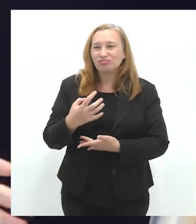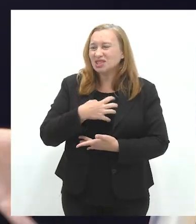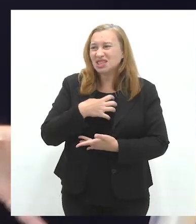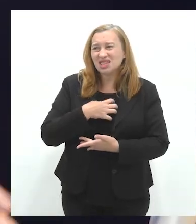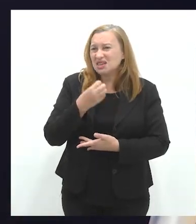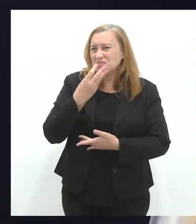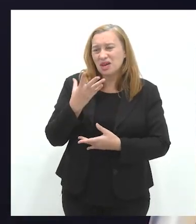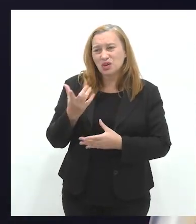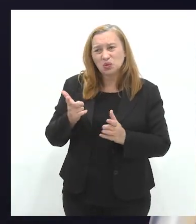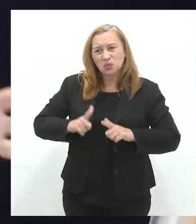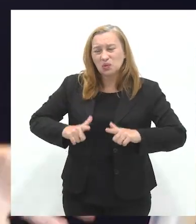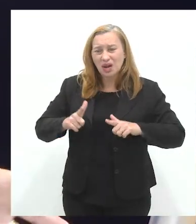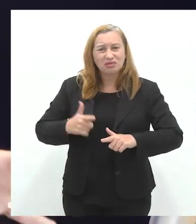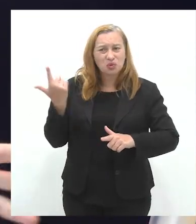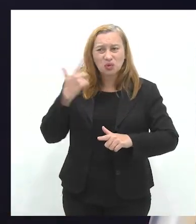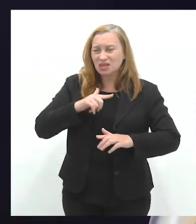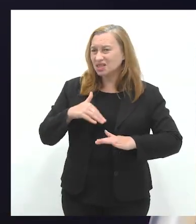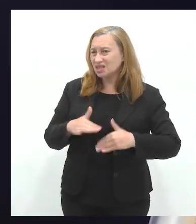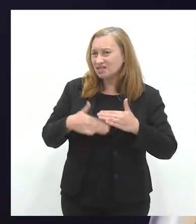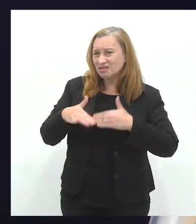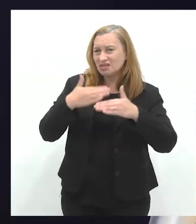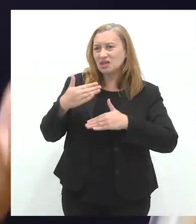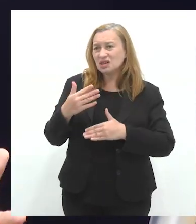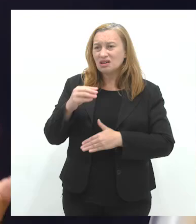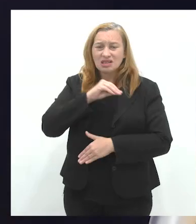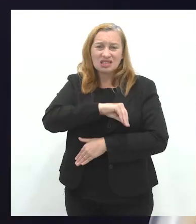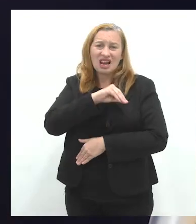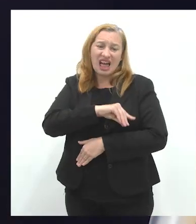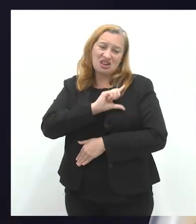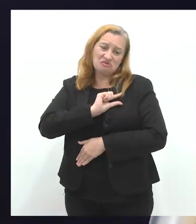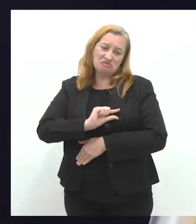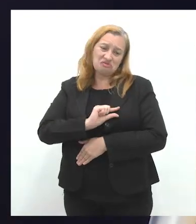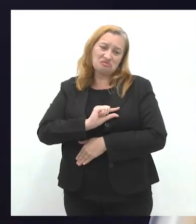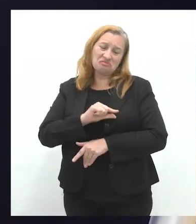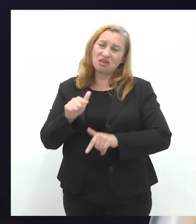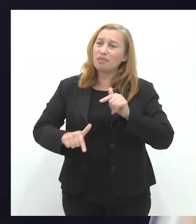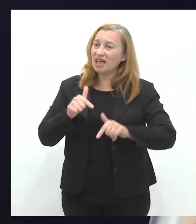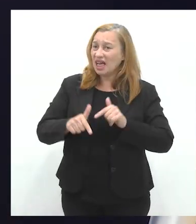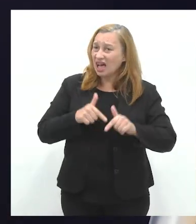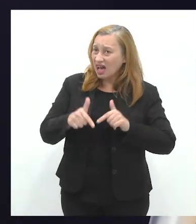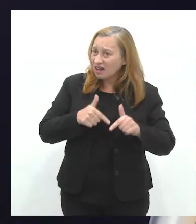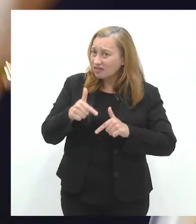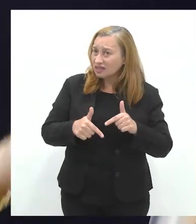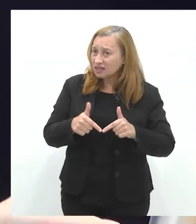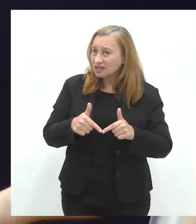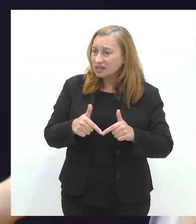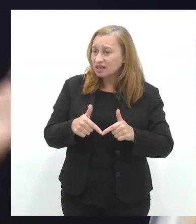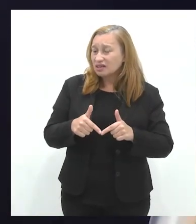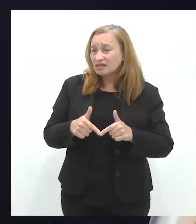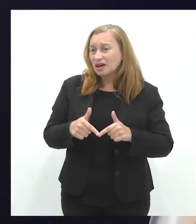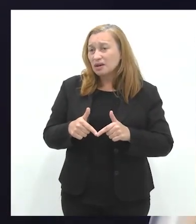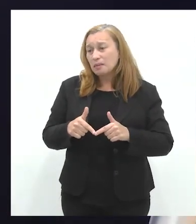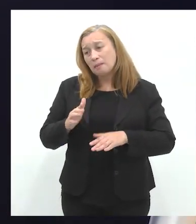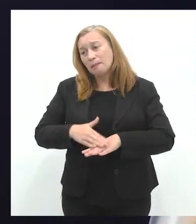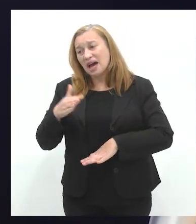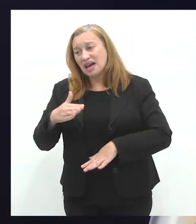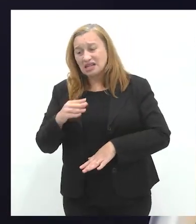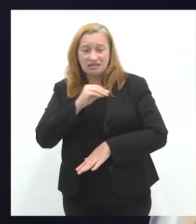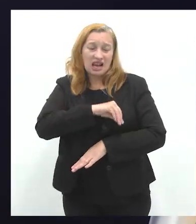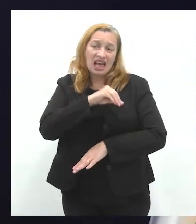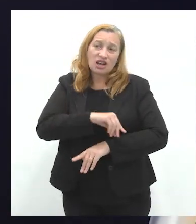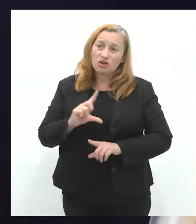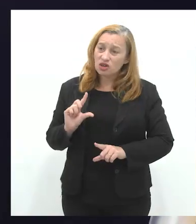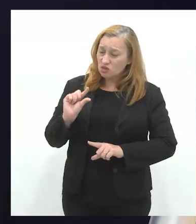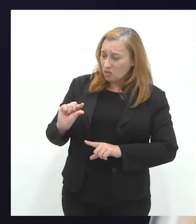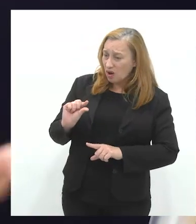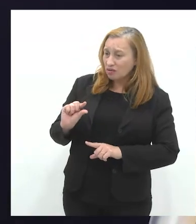mais ali naquele espaço, não conseguia crescer, né? Ganhava a mesma coisa, trabalhava, tinha dias que eu trabalhava mais e ganhava a mesma coisa, e